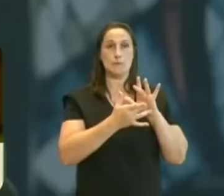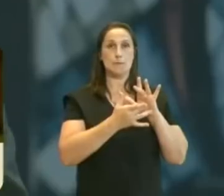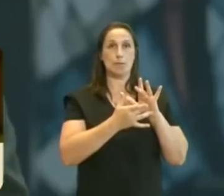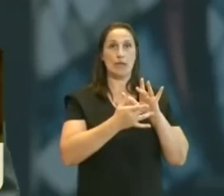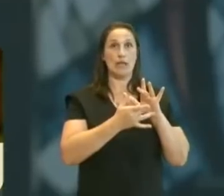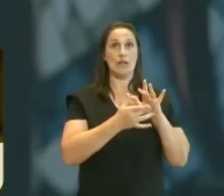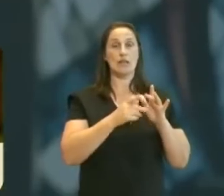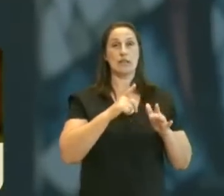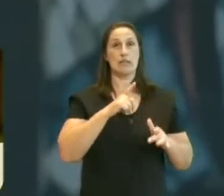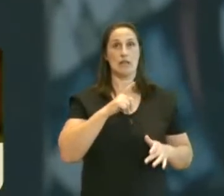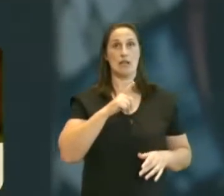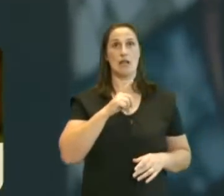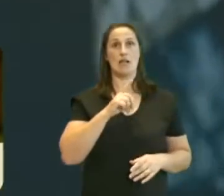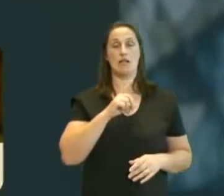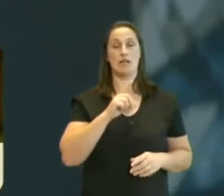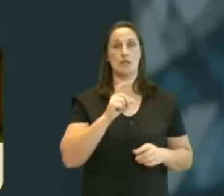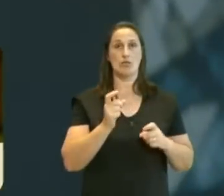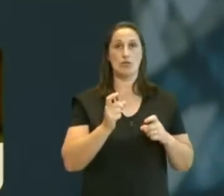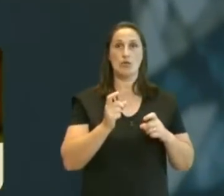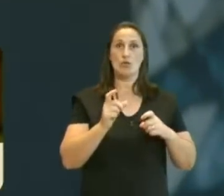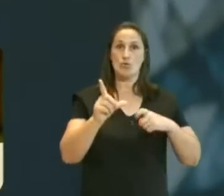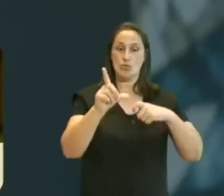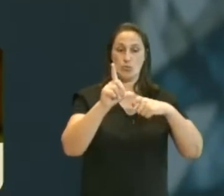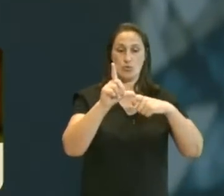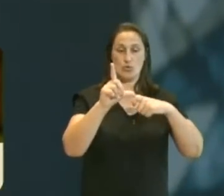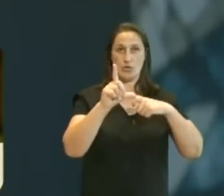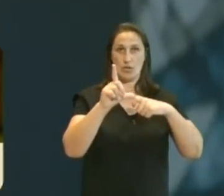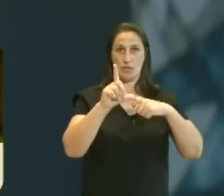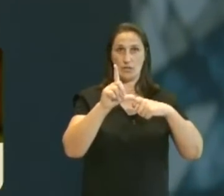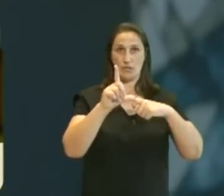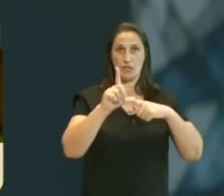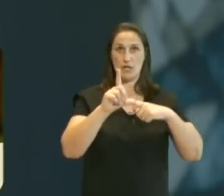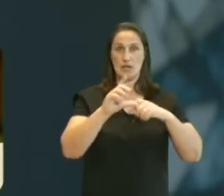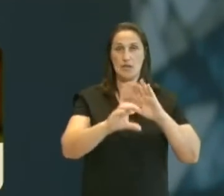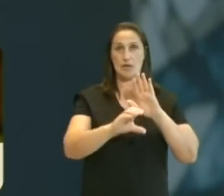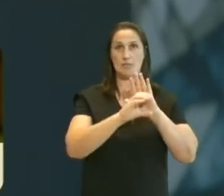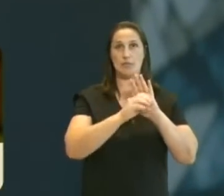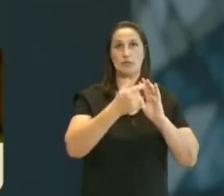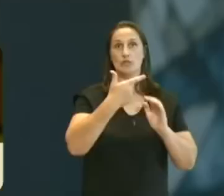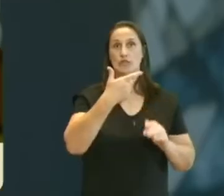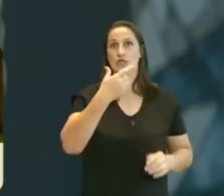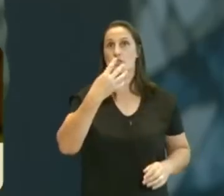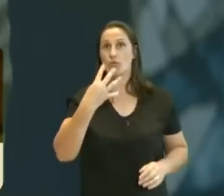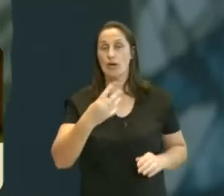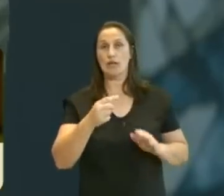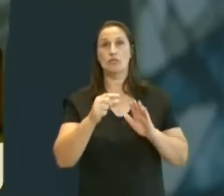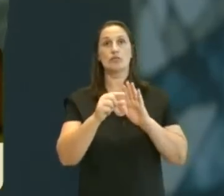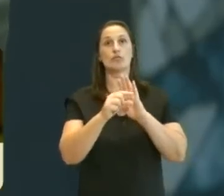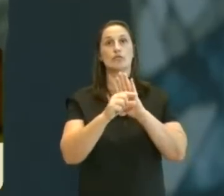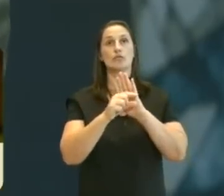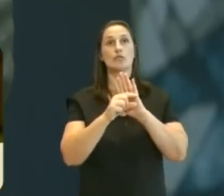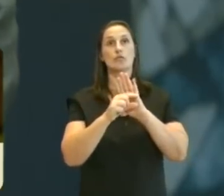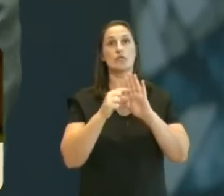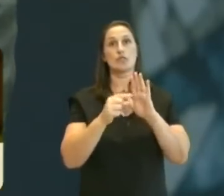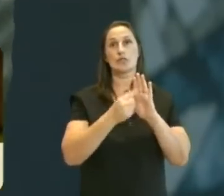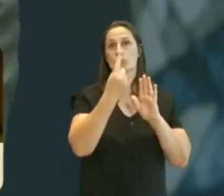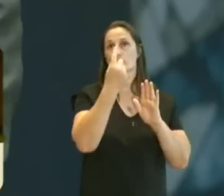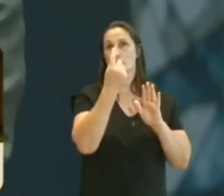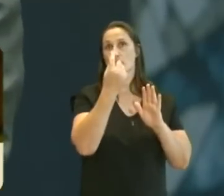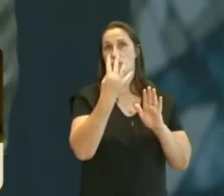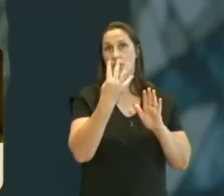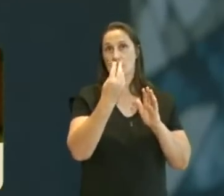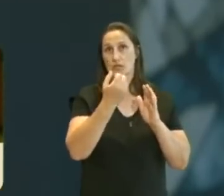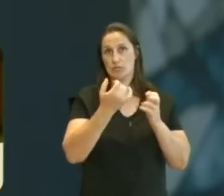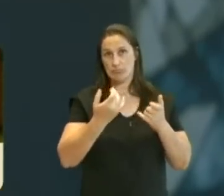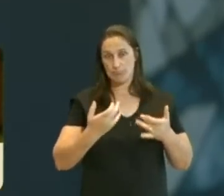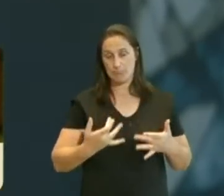de Lucas, capítulo 24, e eu queria meditar a partir do versículo 13, contando essa história que você talvez